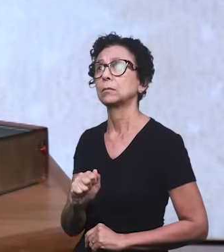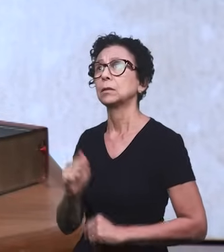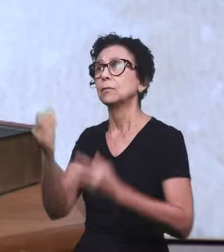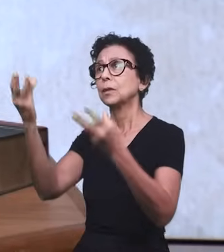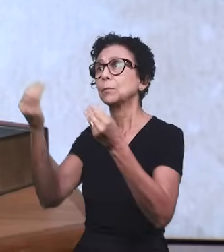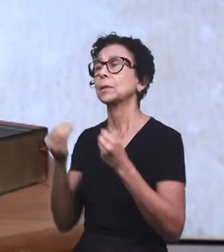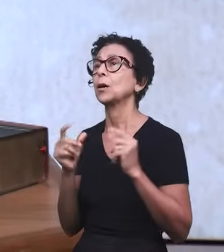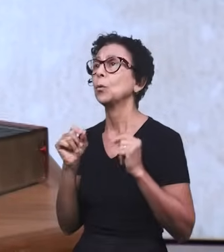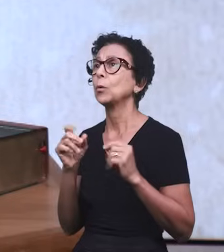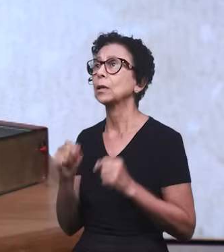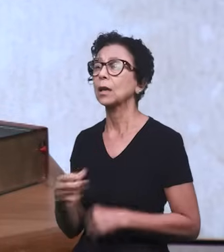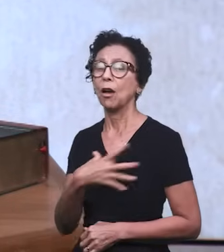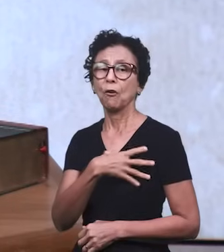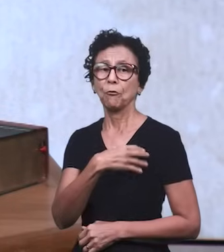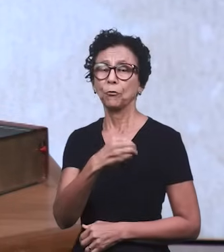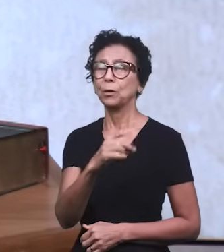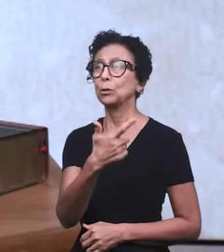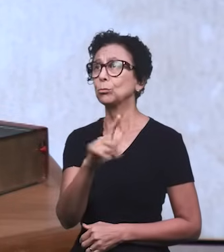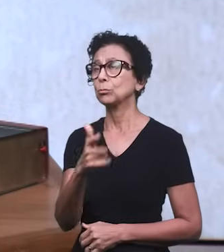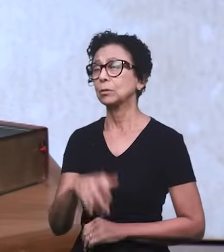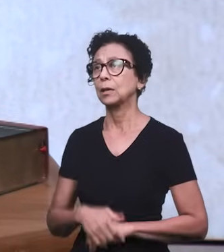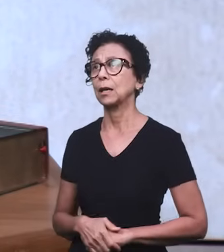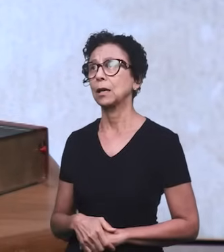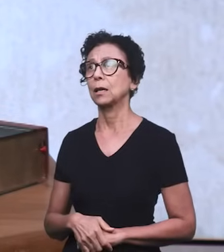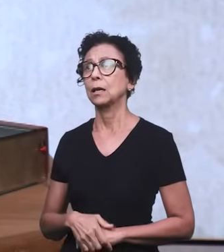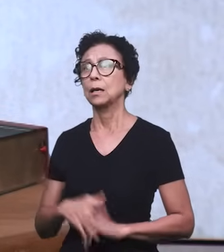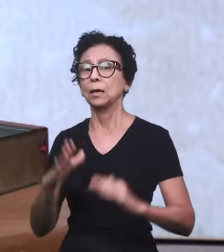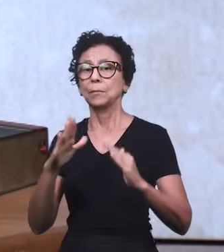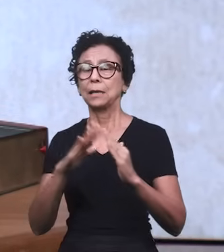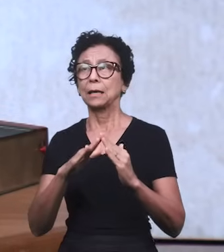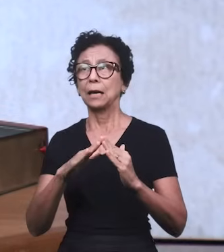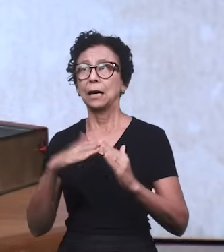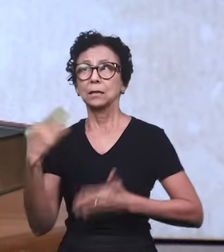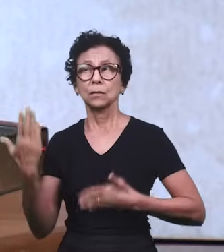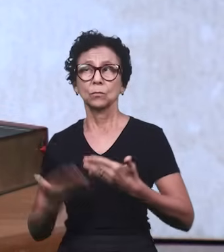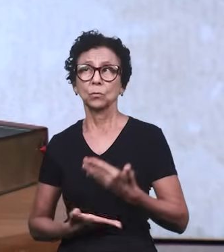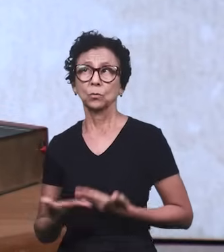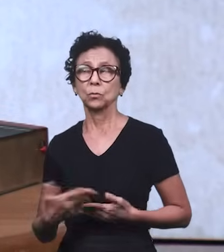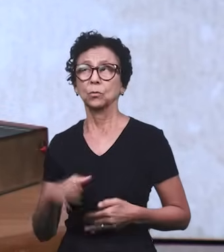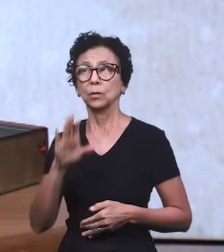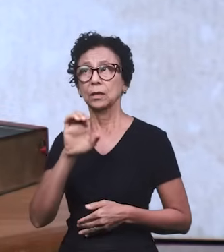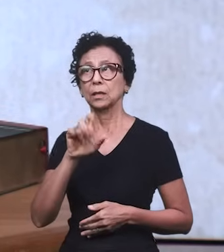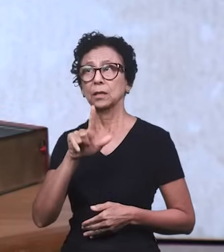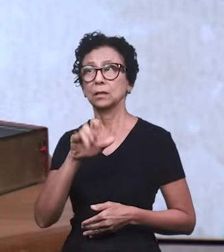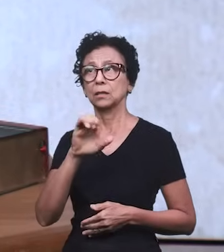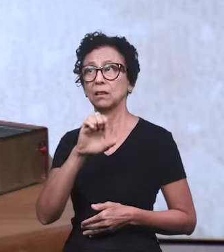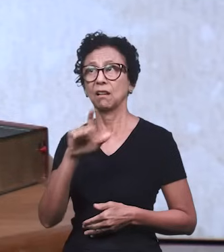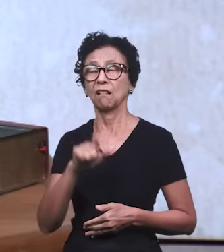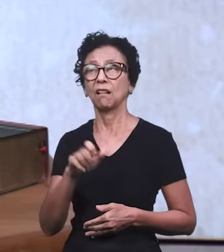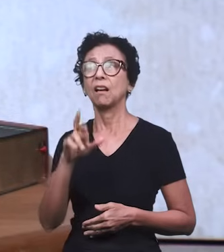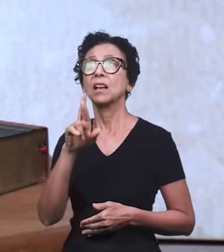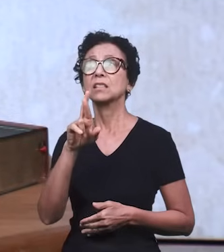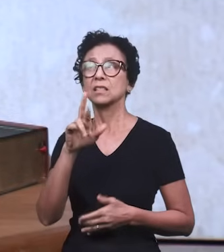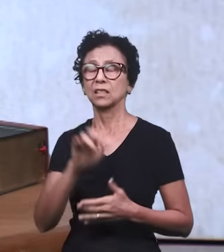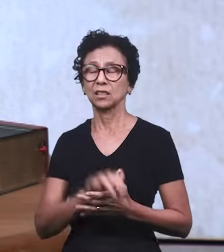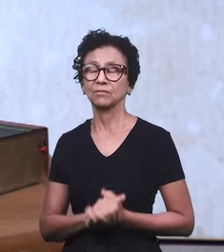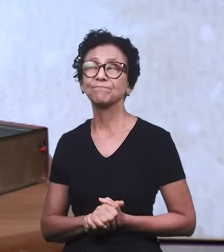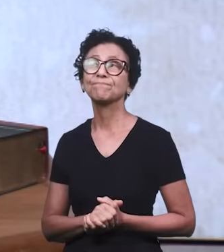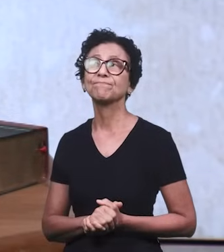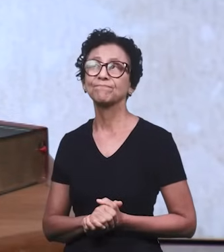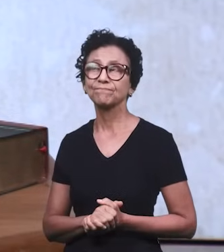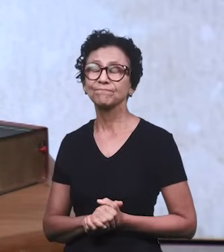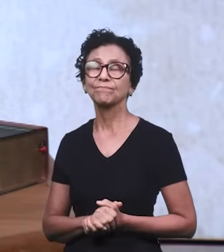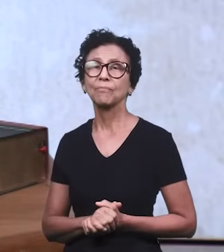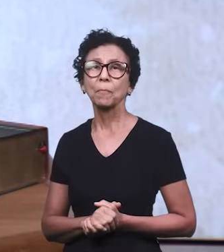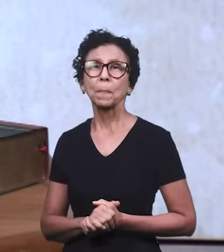filhos e o mordomo da minha casa é o da Maceno Eliéser disse mais Abraão Eis que